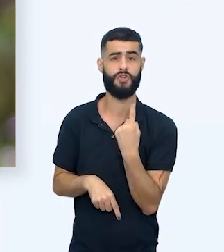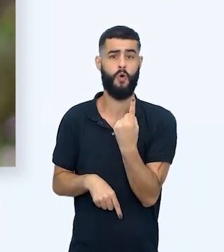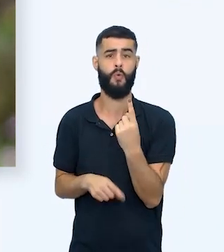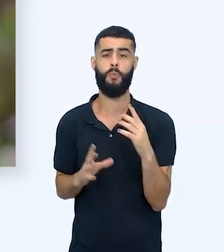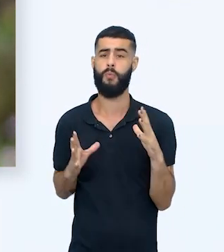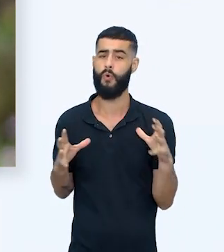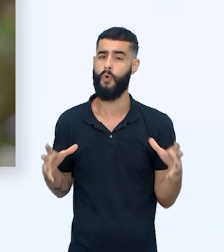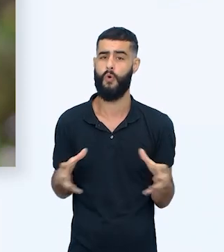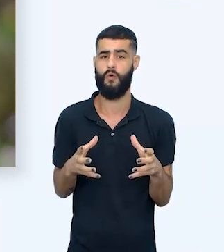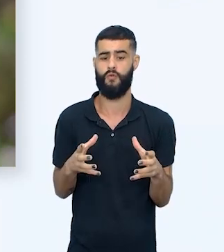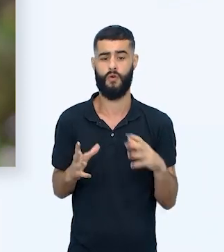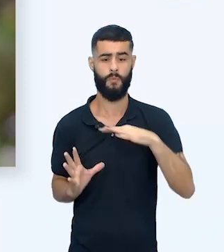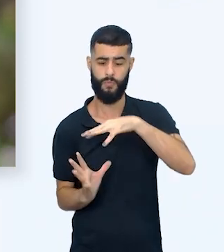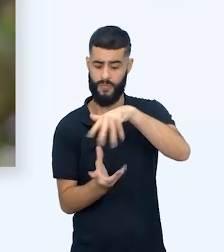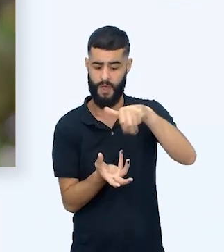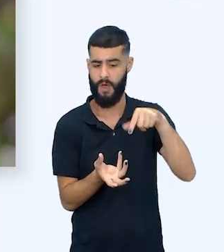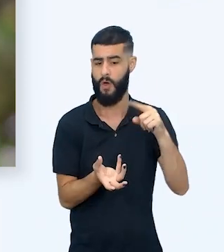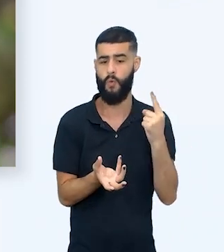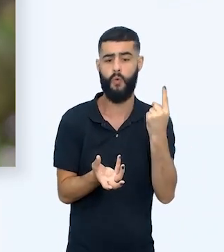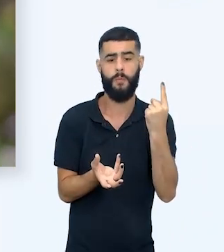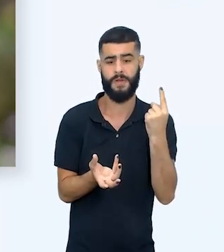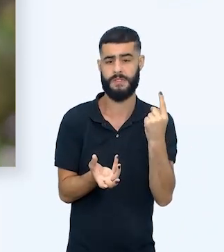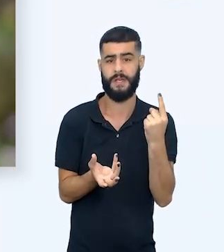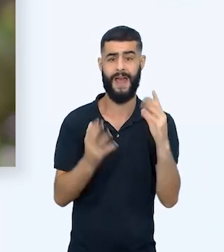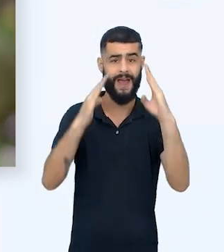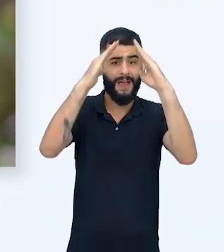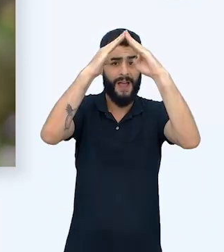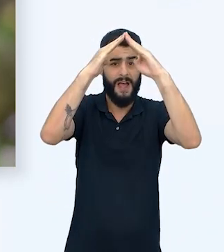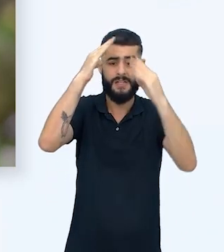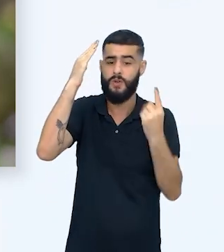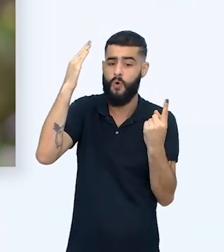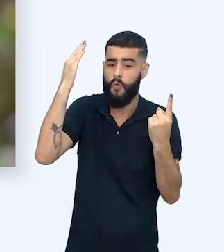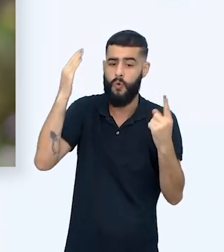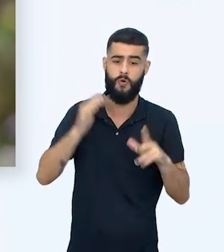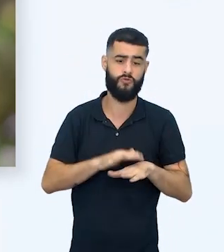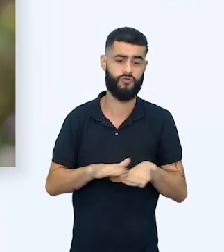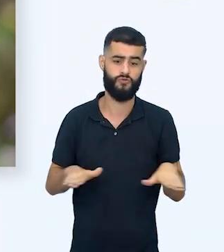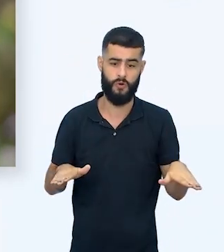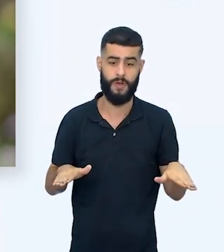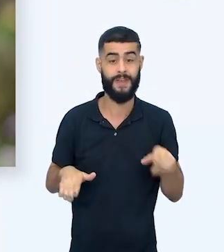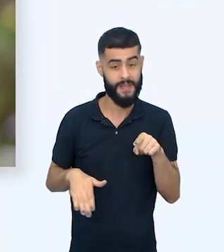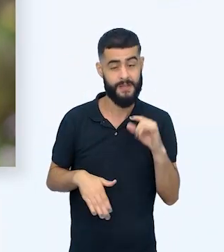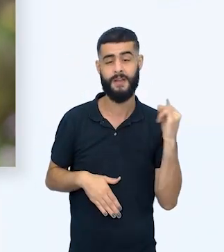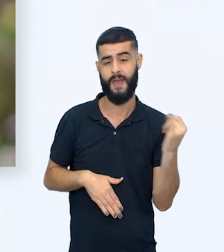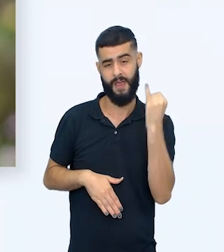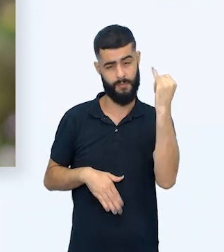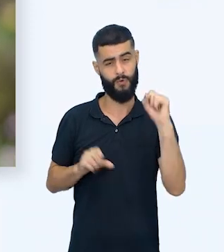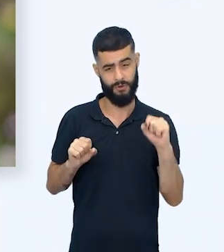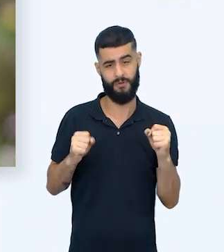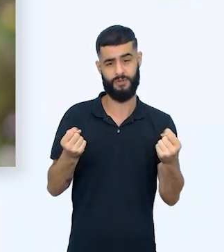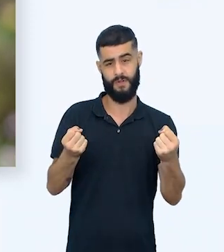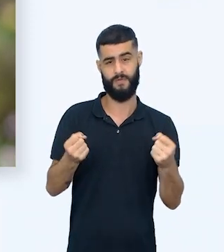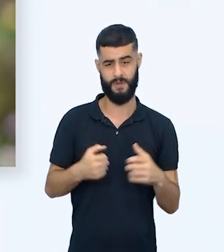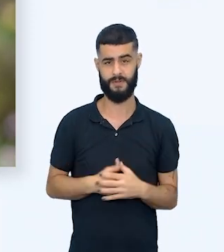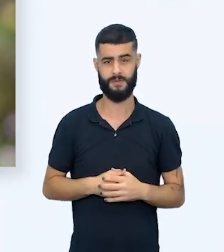have only one earth. We have only one home, and that is worth standing up for.